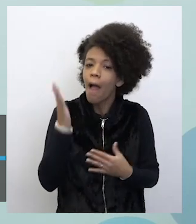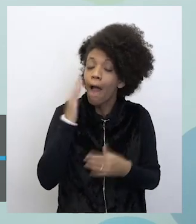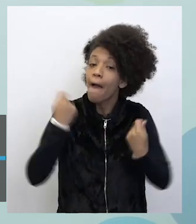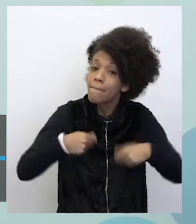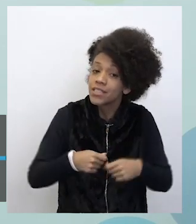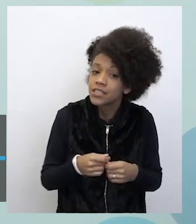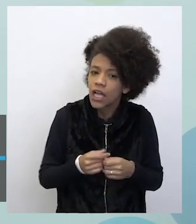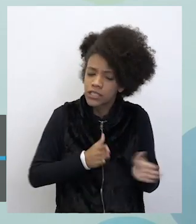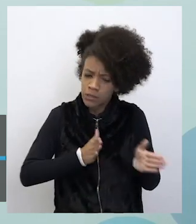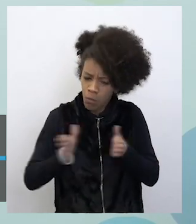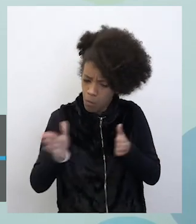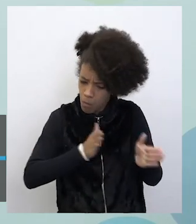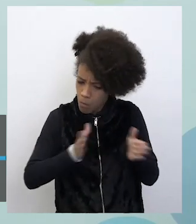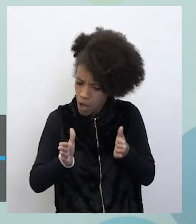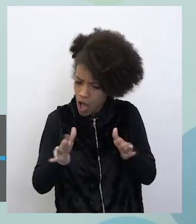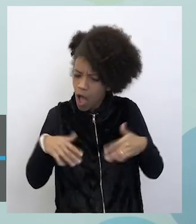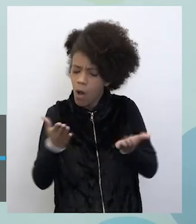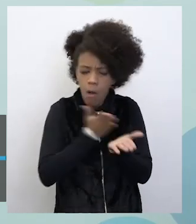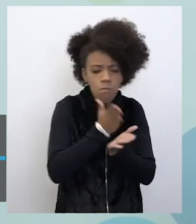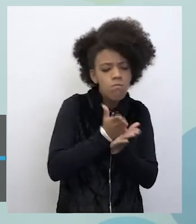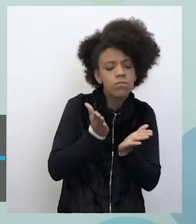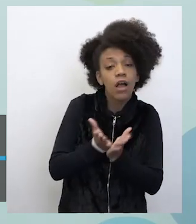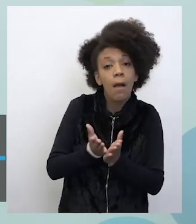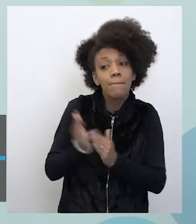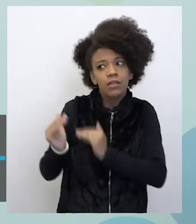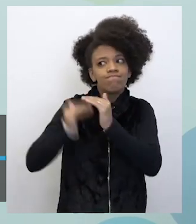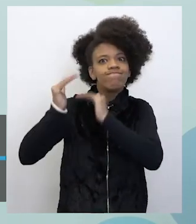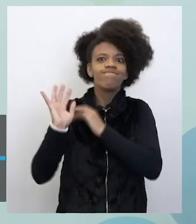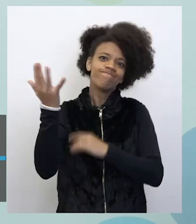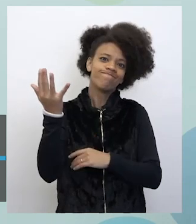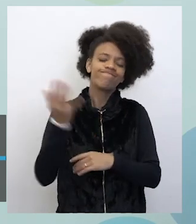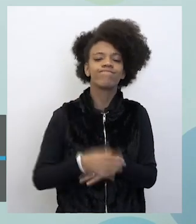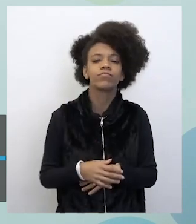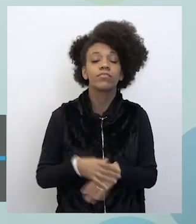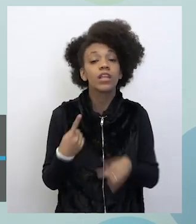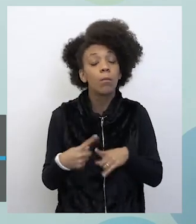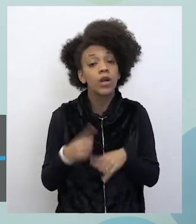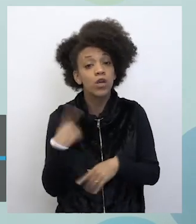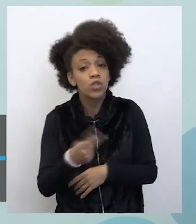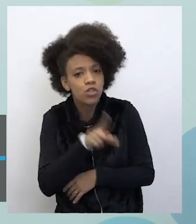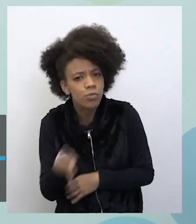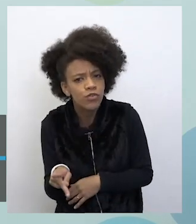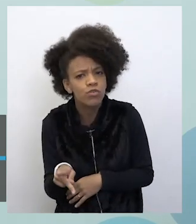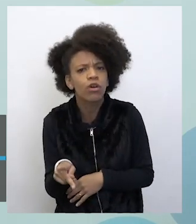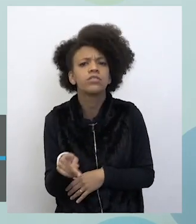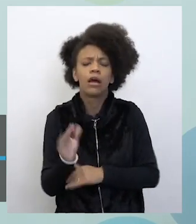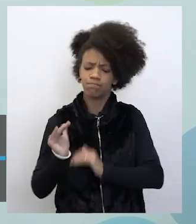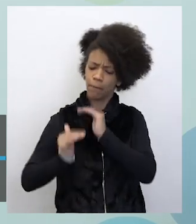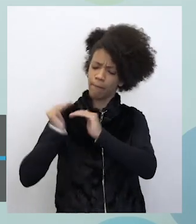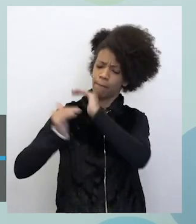nesse caminho para que esse desenvolvimento socioemocional aconteça. Porque os nossos professores estão